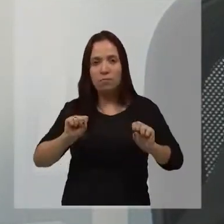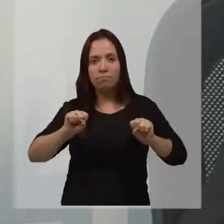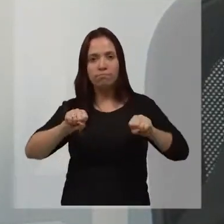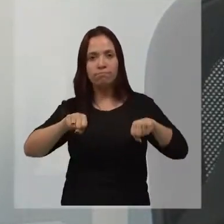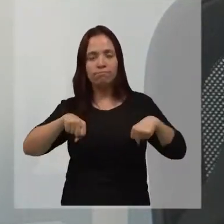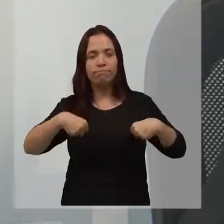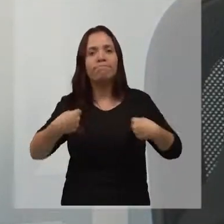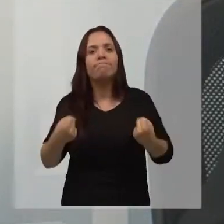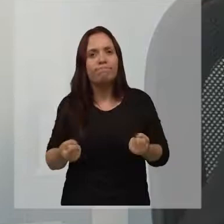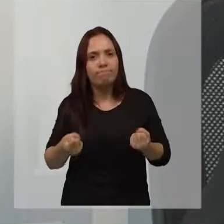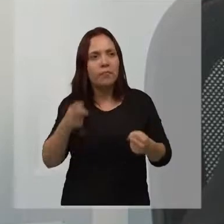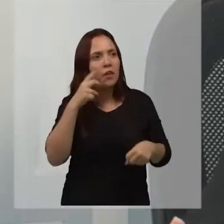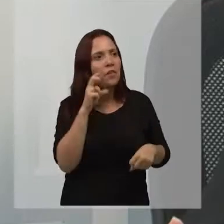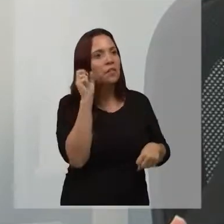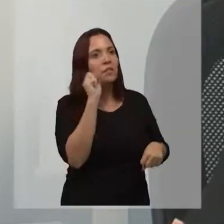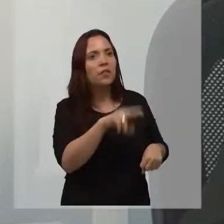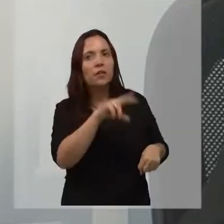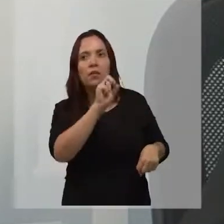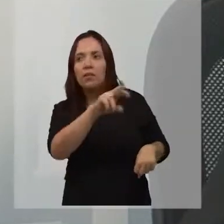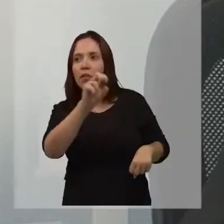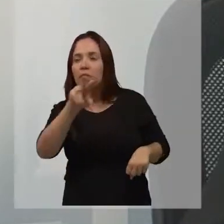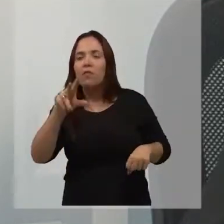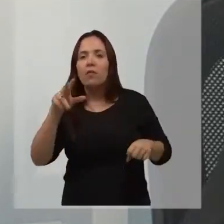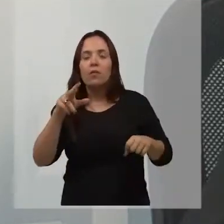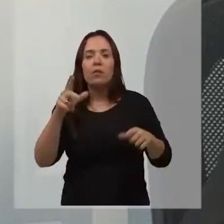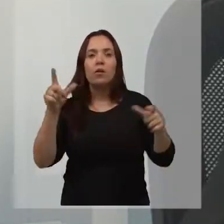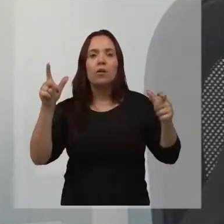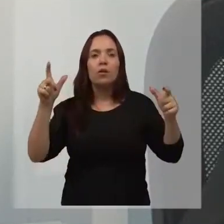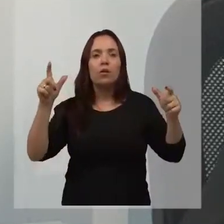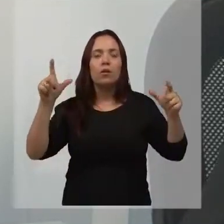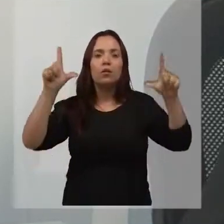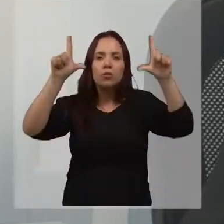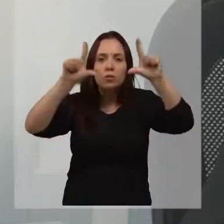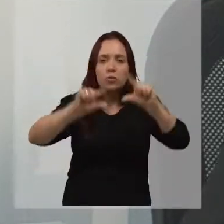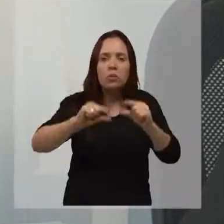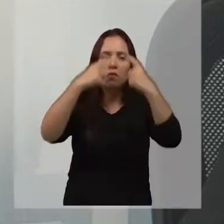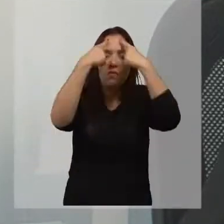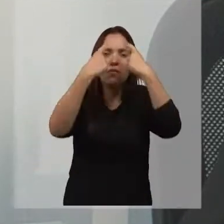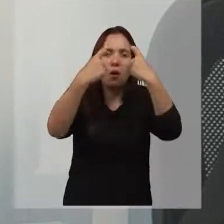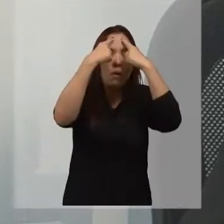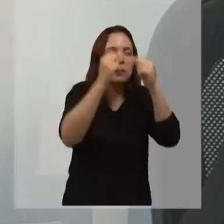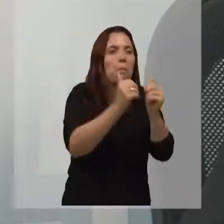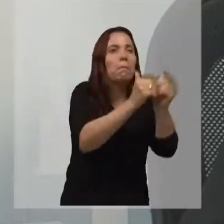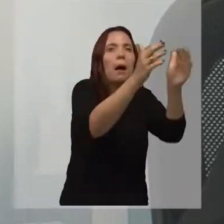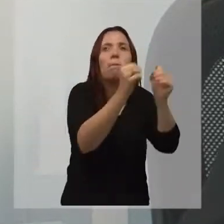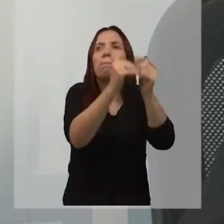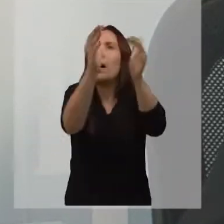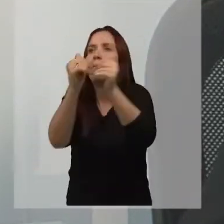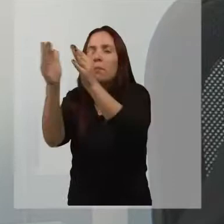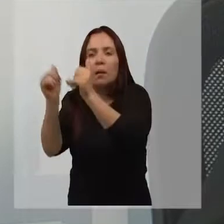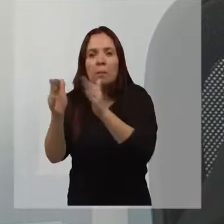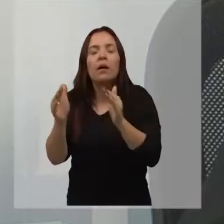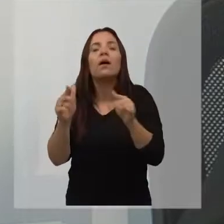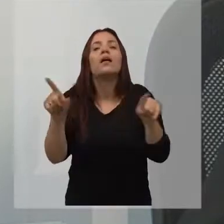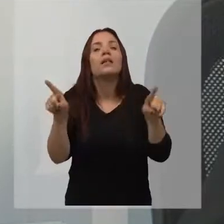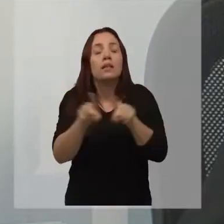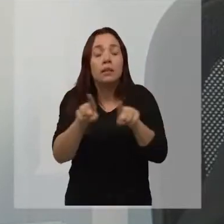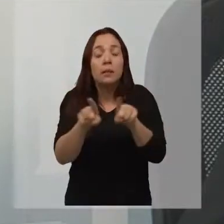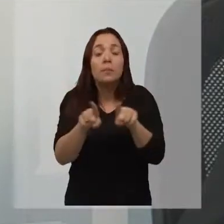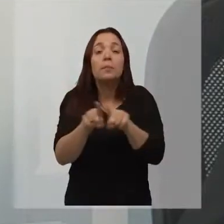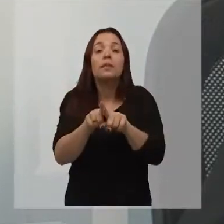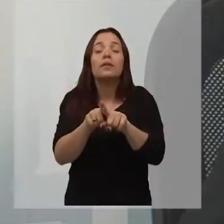que se começa não só a diminuir os ataques ao patrimônio público e privado, mas como também, de alguma